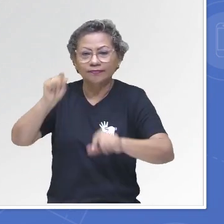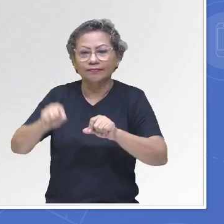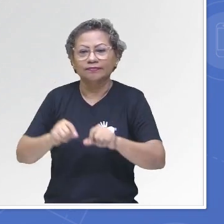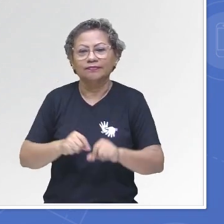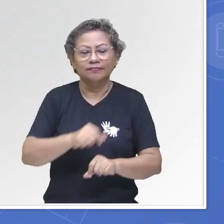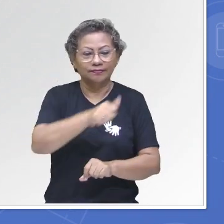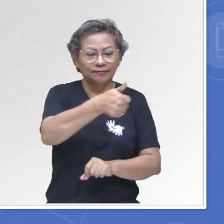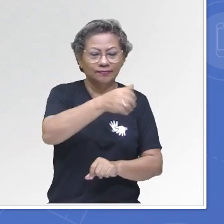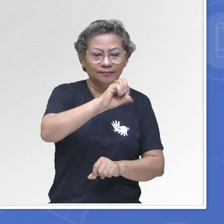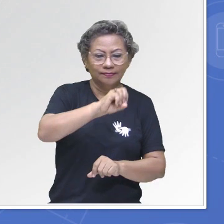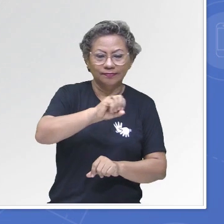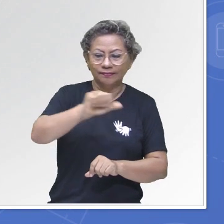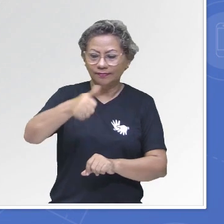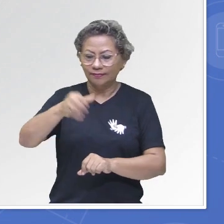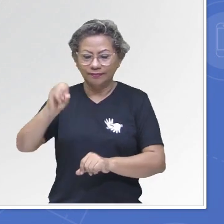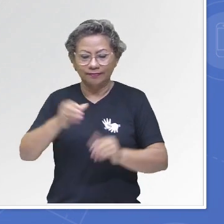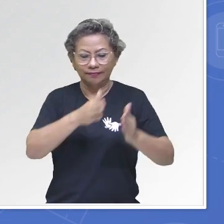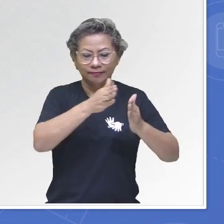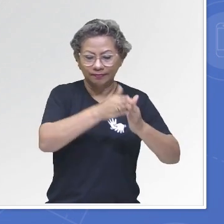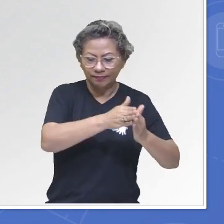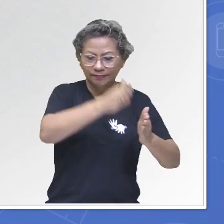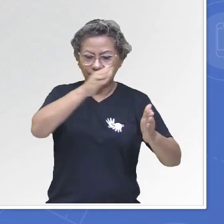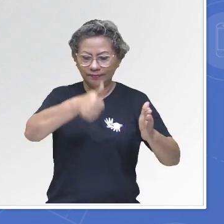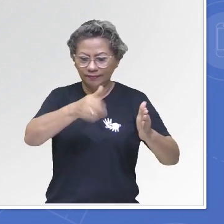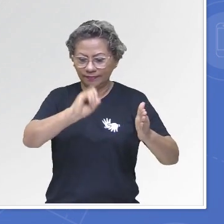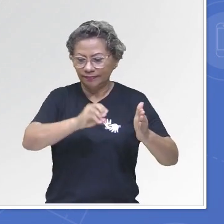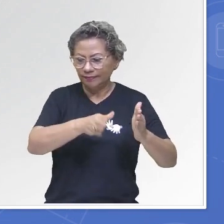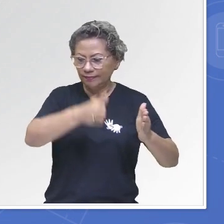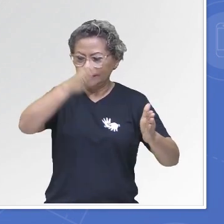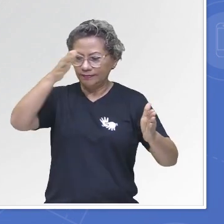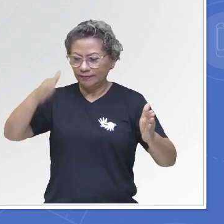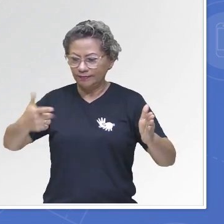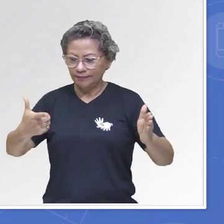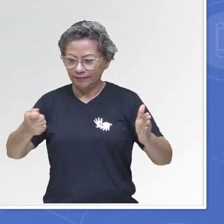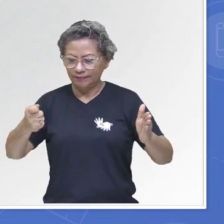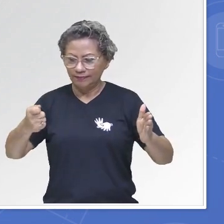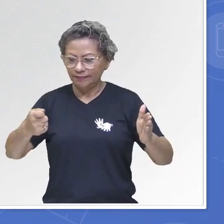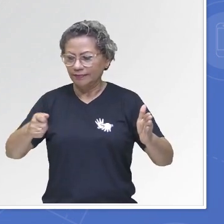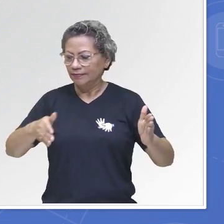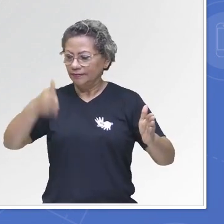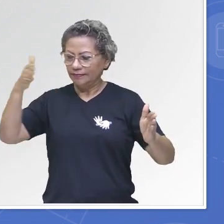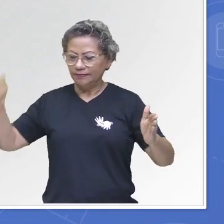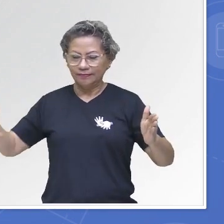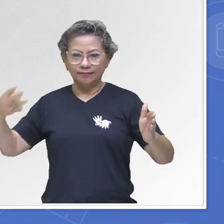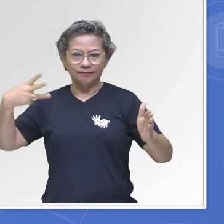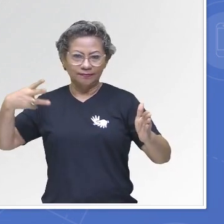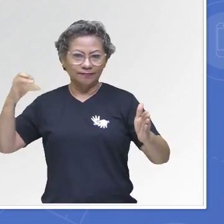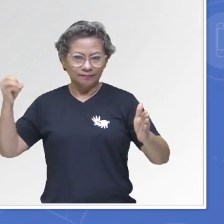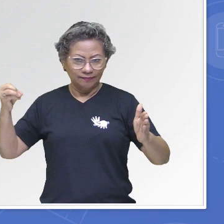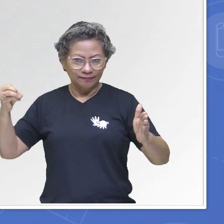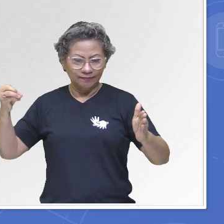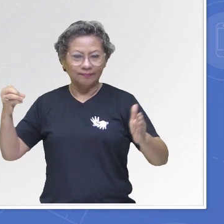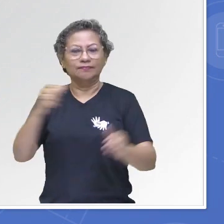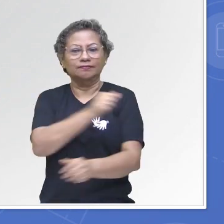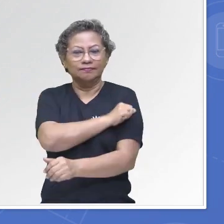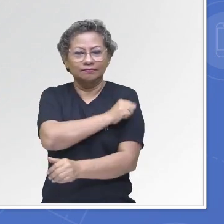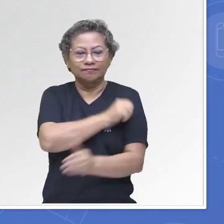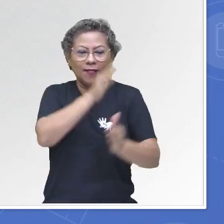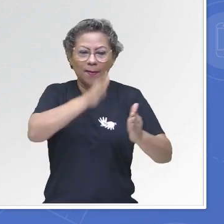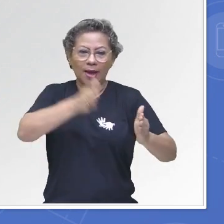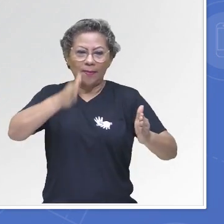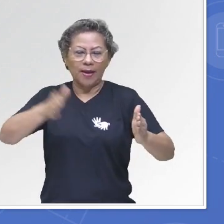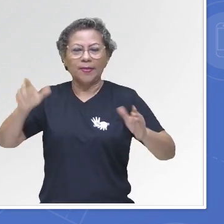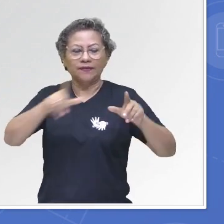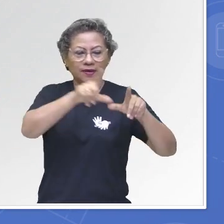em 10. Então, vai ser o 10º aluno, vai ser o 20º aluno, o 30º aluno, o 40º e o 50º aluno,